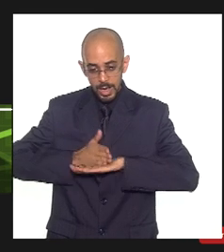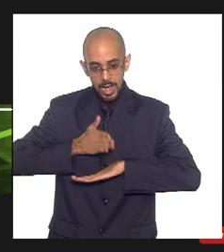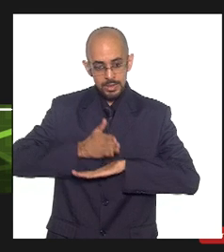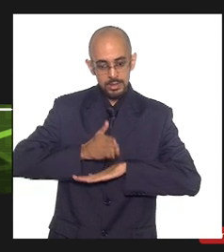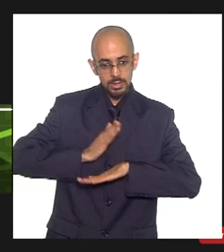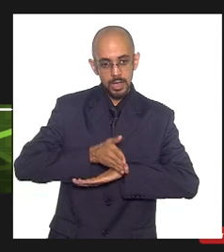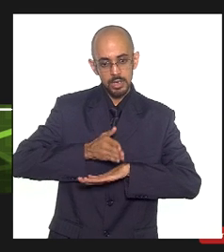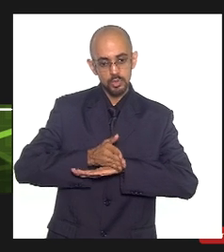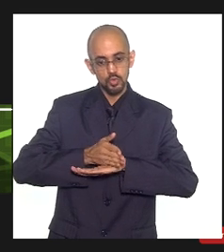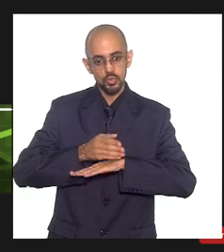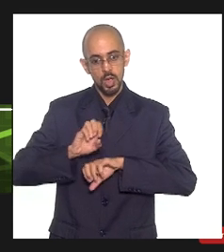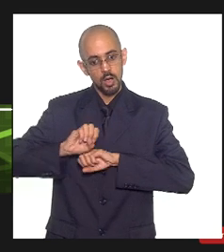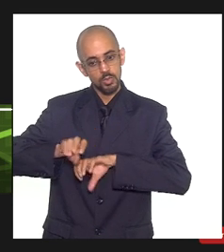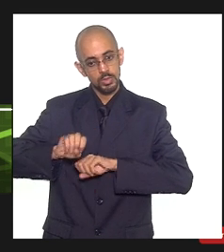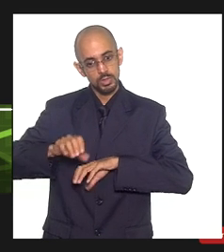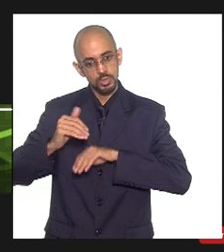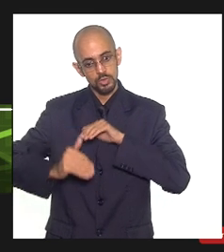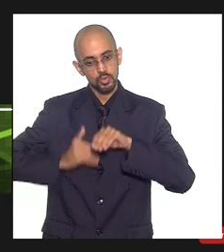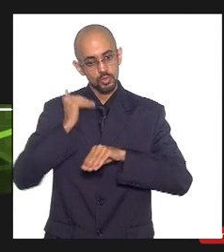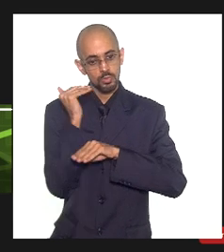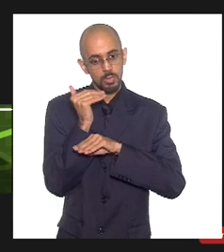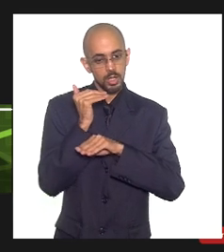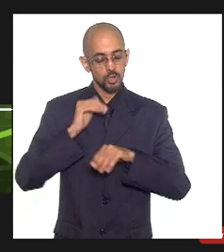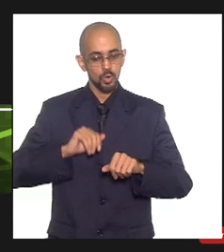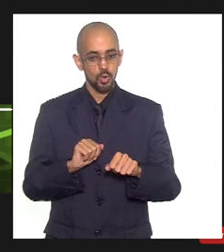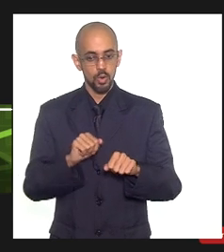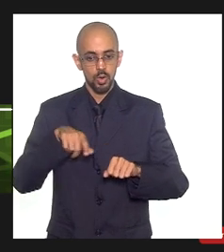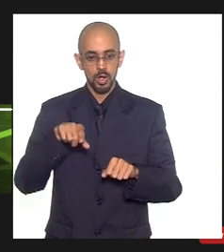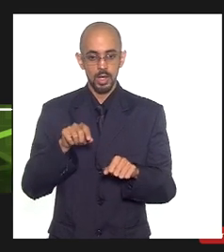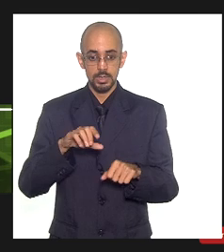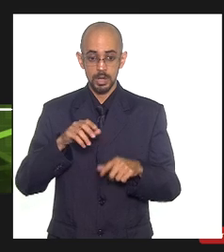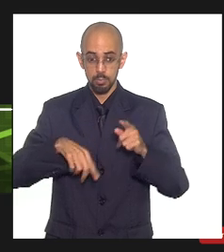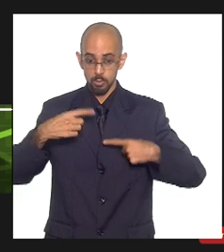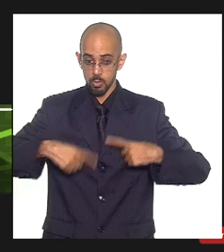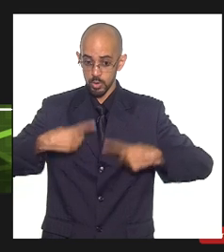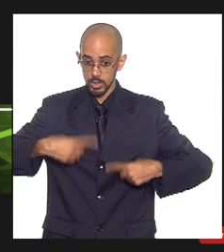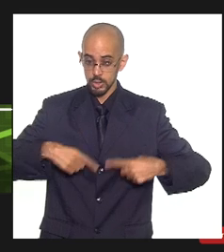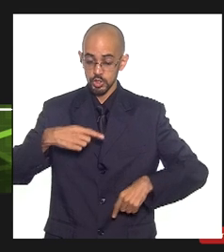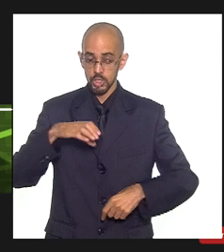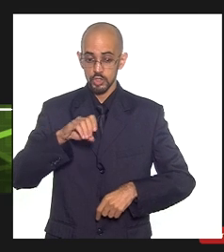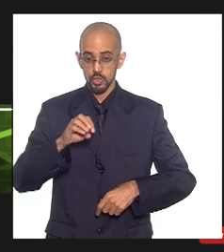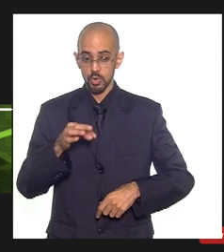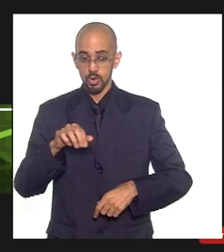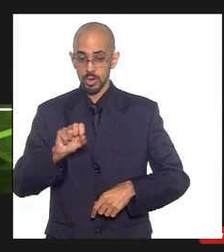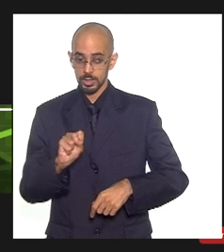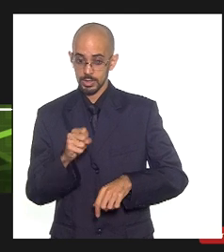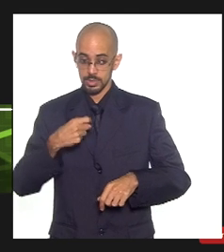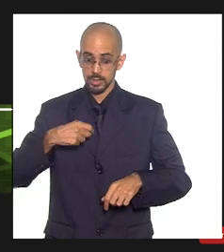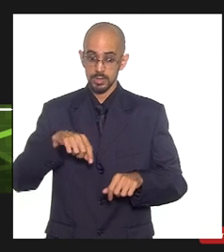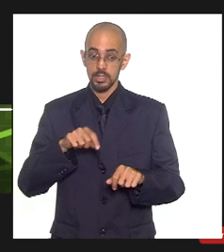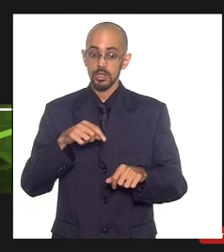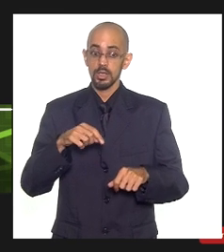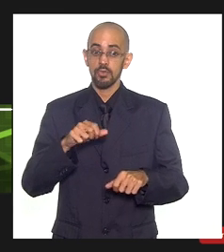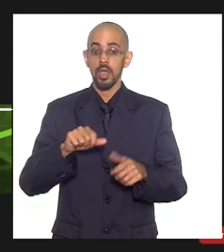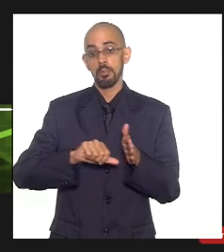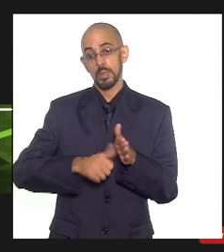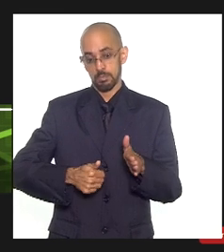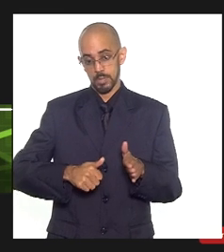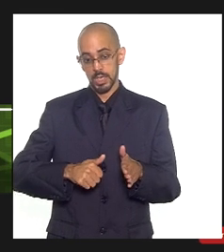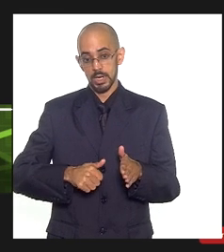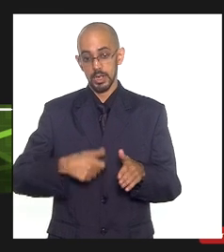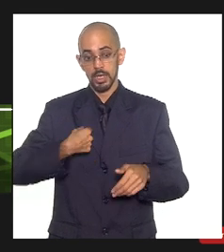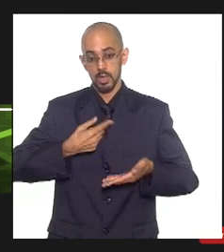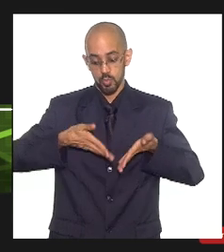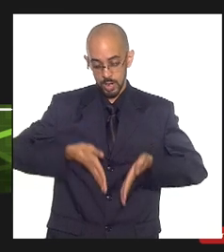como já foi colocado aqui antes é a primeira universidade a adotar política de cotas no Brasil eu sou nascido e criado no bairro de Campo Grande na Zona Oeste do Rio de Janeiro e vi